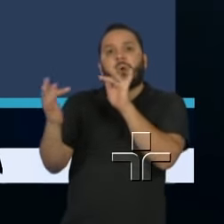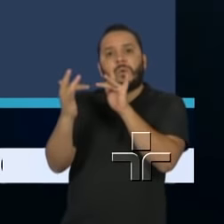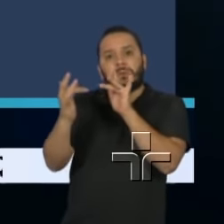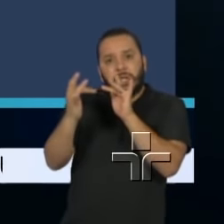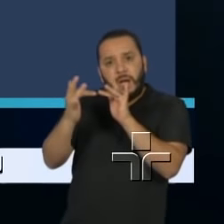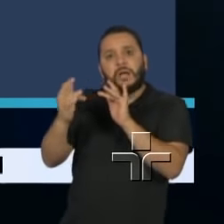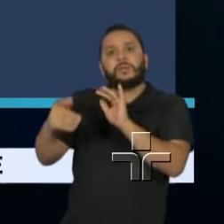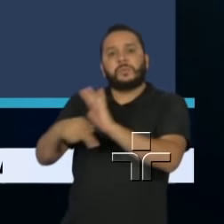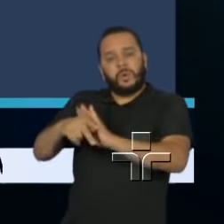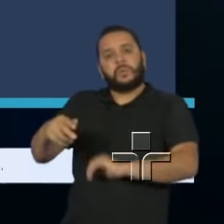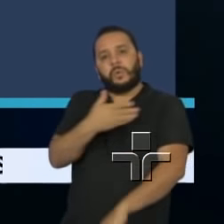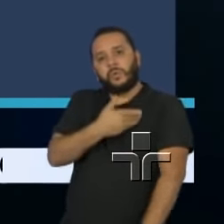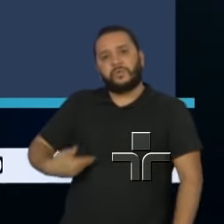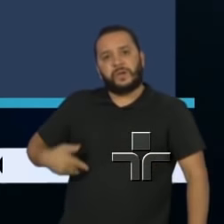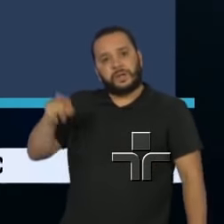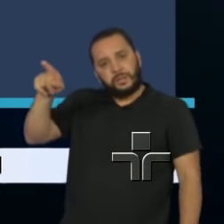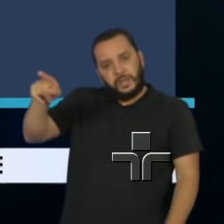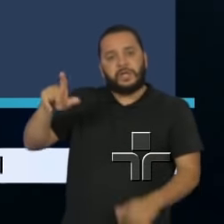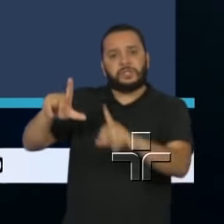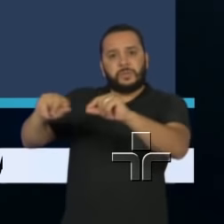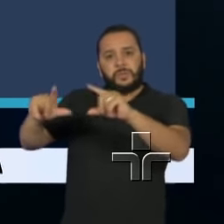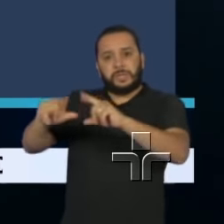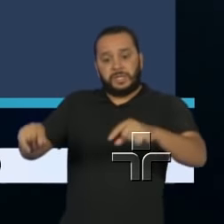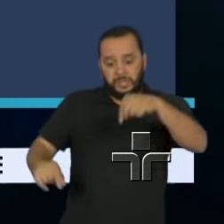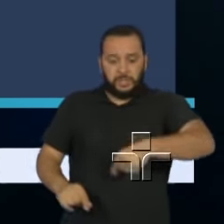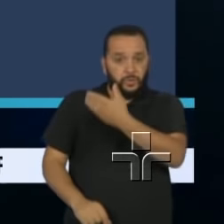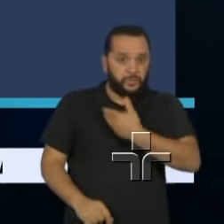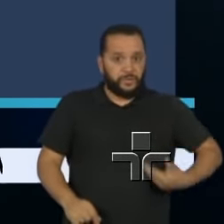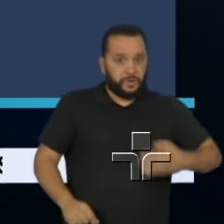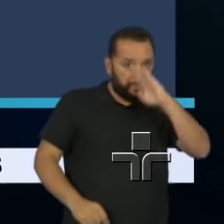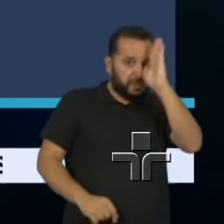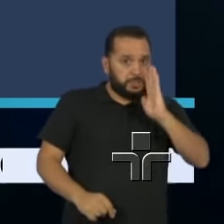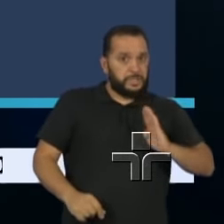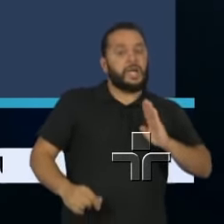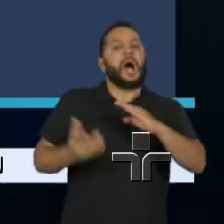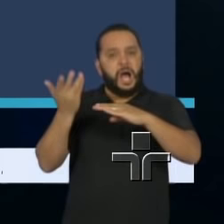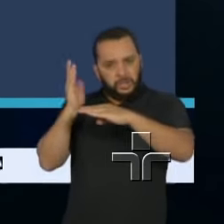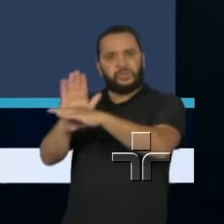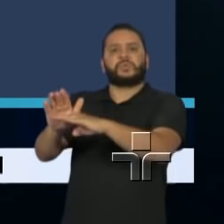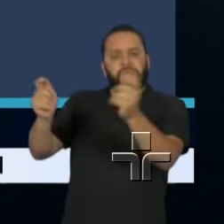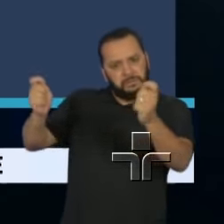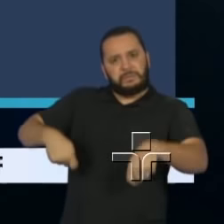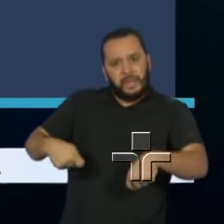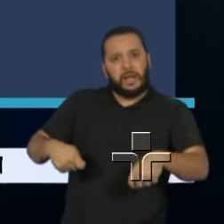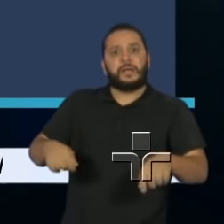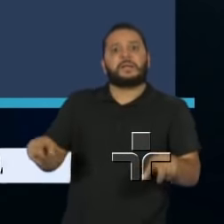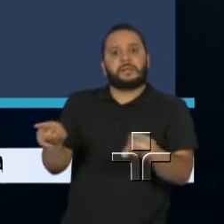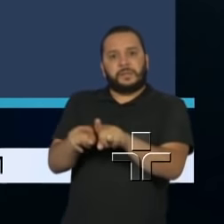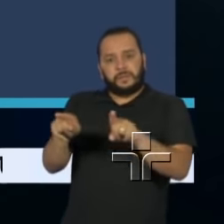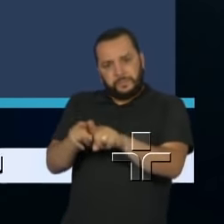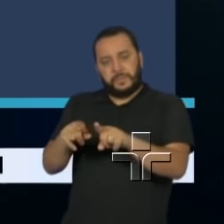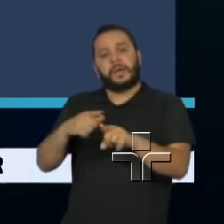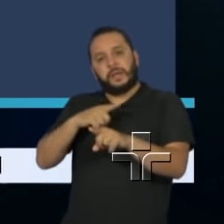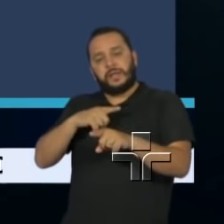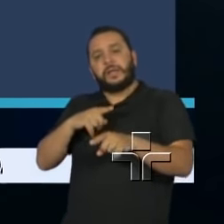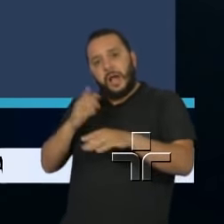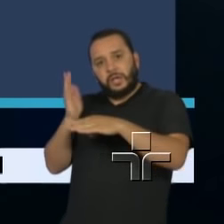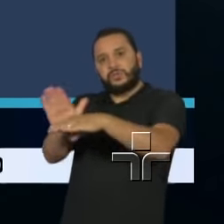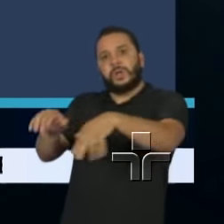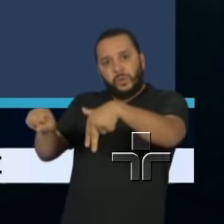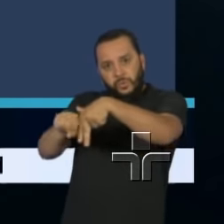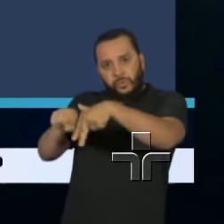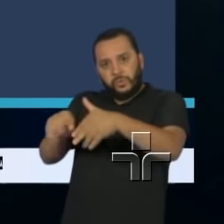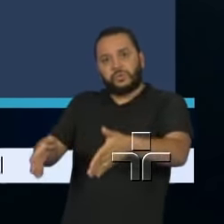autoridades japonesas e que o governo brasileiro prestou toda a ajuda possível no caso, inclusive assistência consular